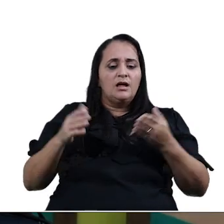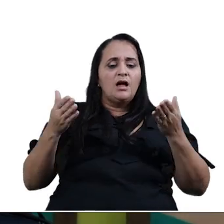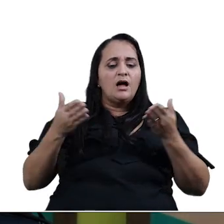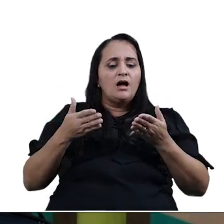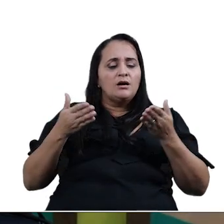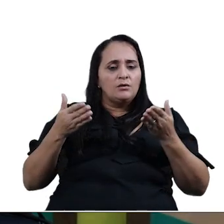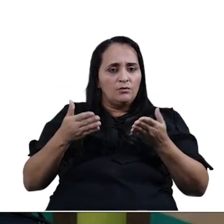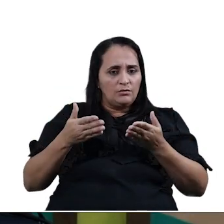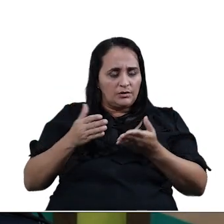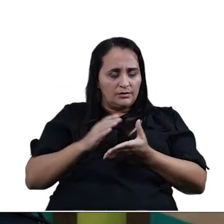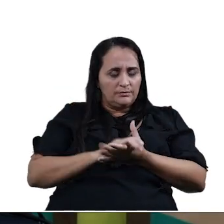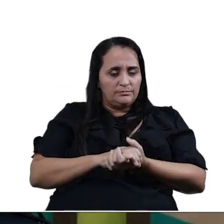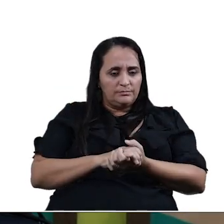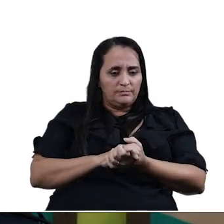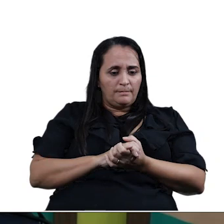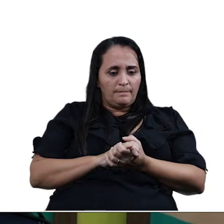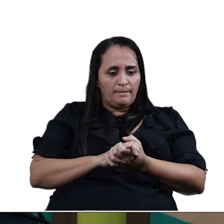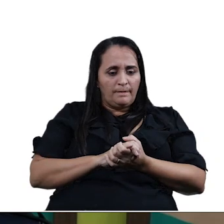Agora,